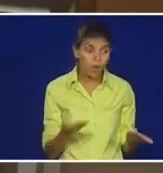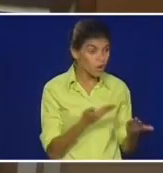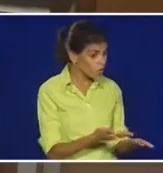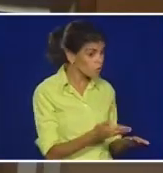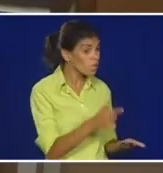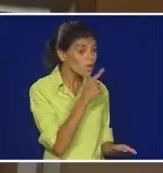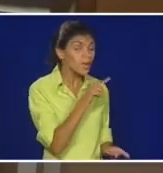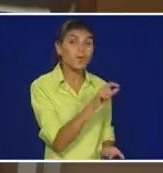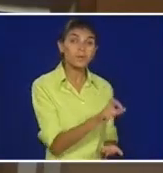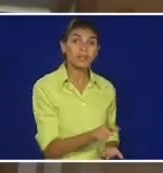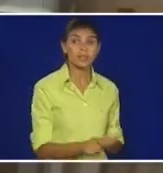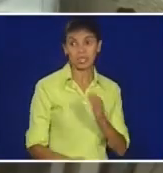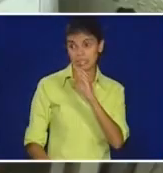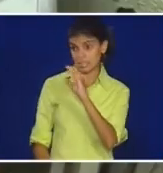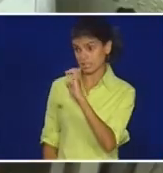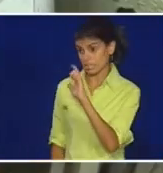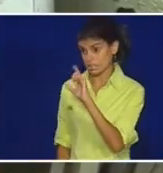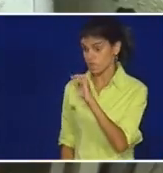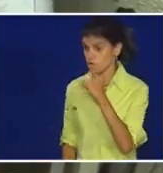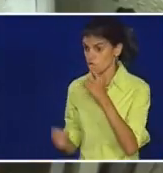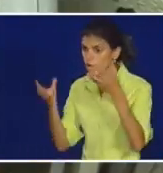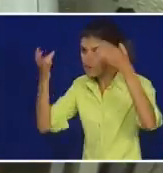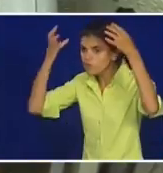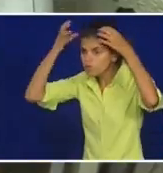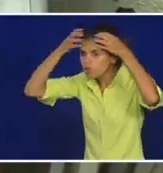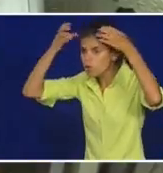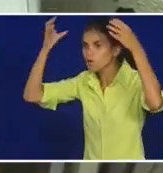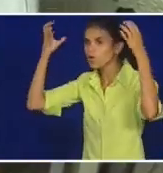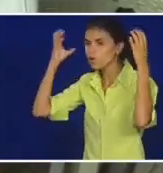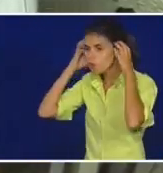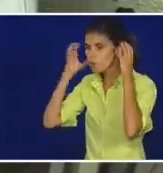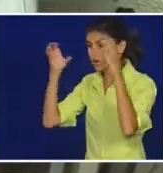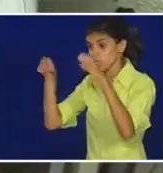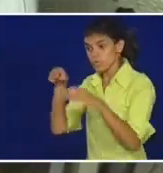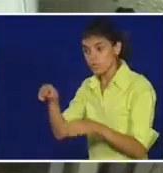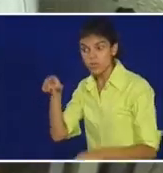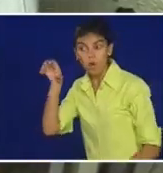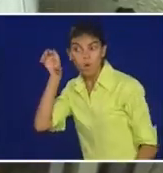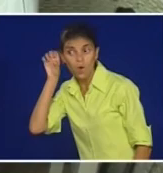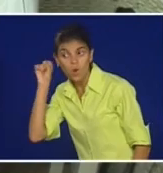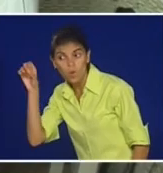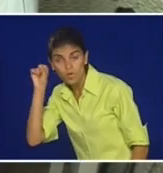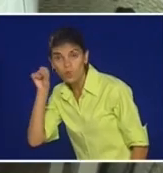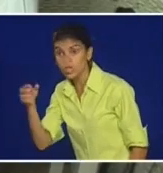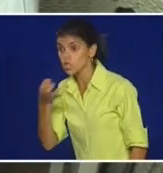Aí, Antônio! Cecília, eu vou colocar esse fone em você.